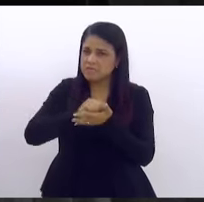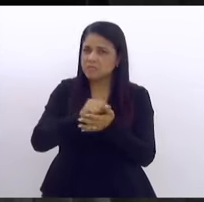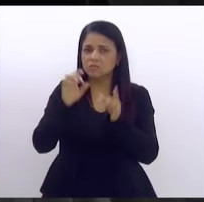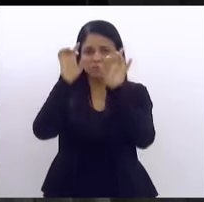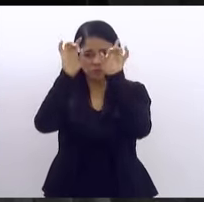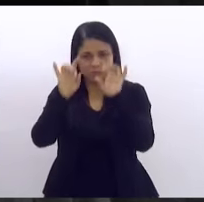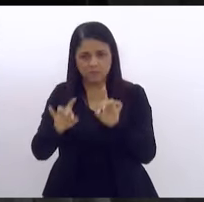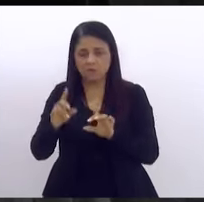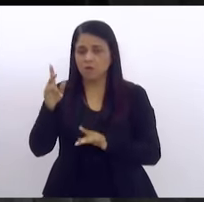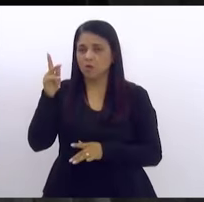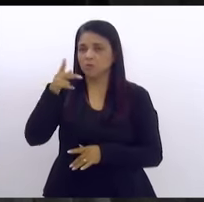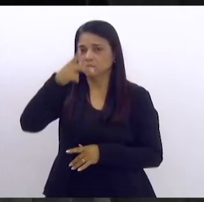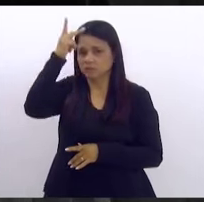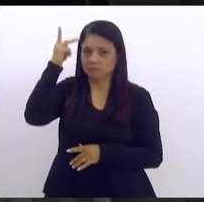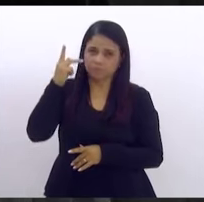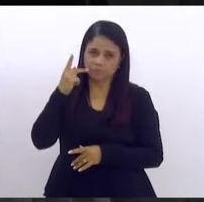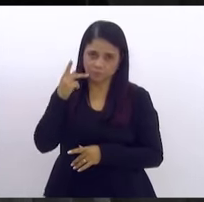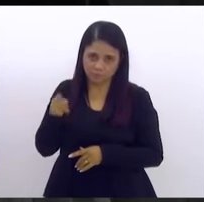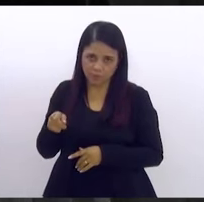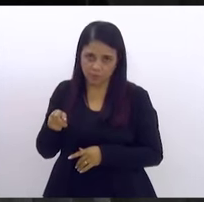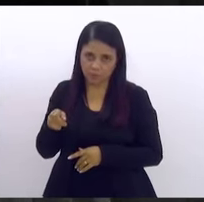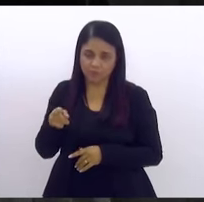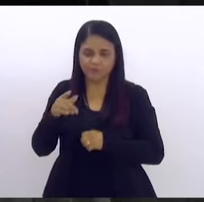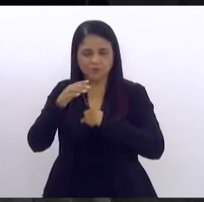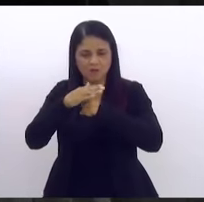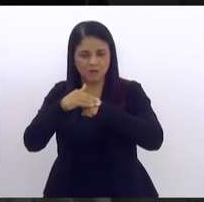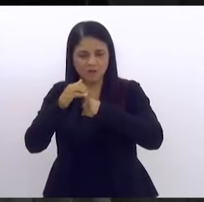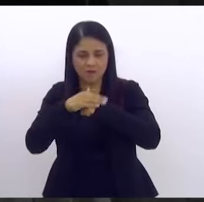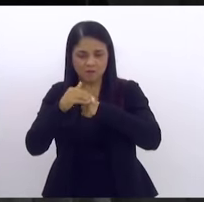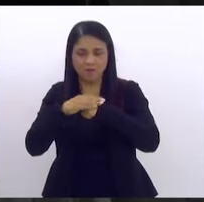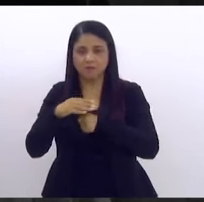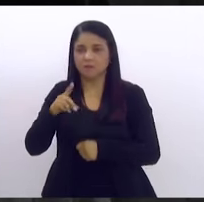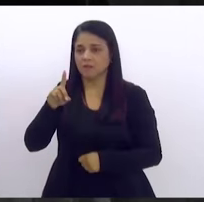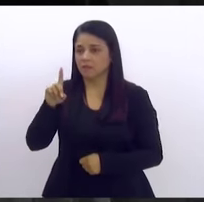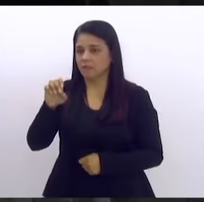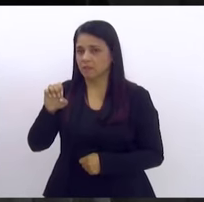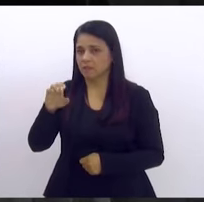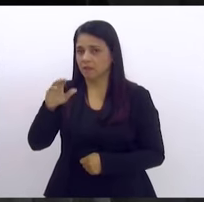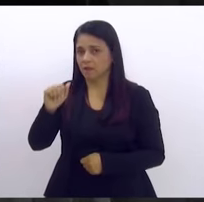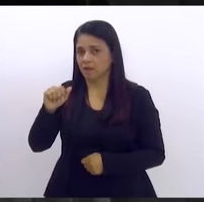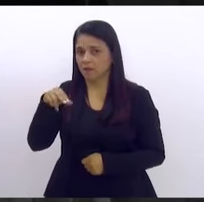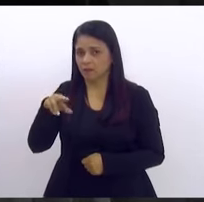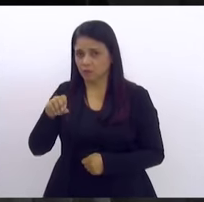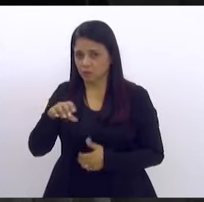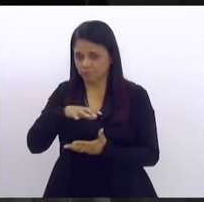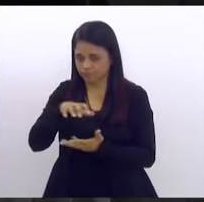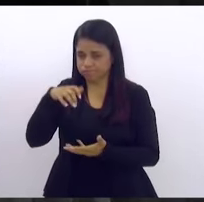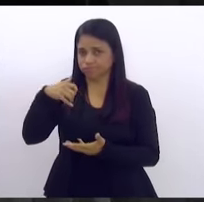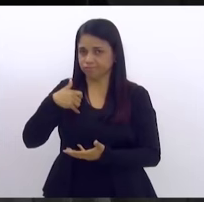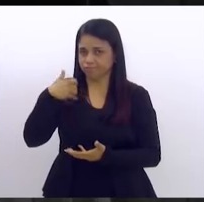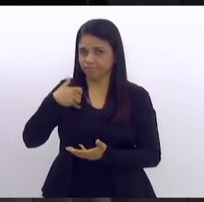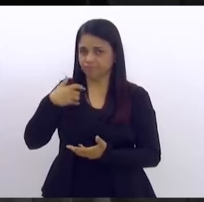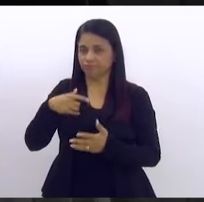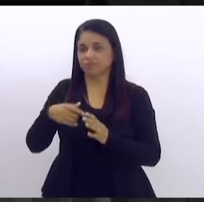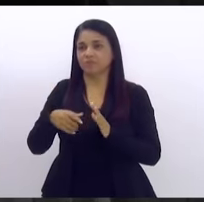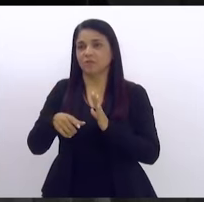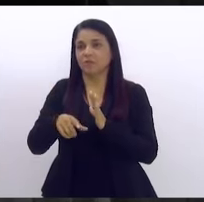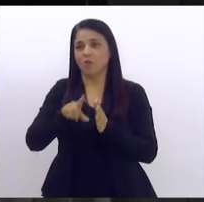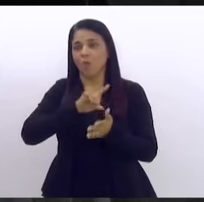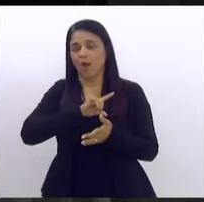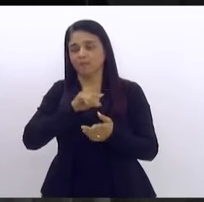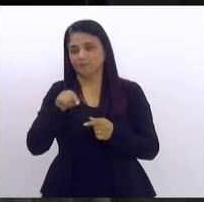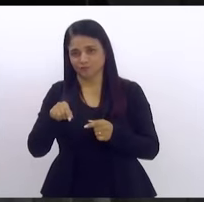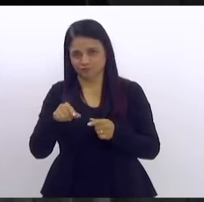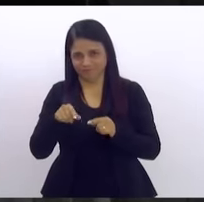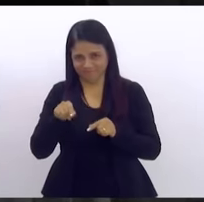deputado Luiz Paulo, que a gente carinhosamente chama do nosso decano, mas eu cheguei aqui um ano antes dele, uma legislatura antes dele, estou ficando mais velho que o deputado